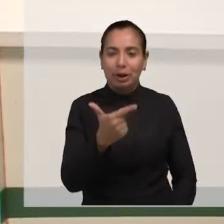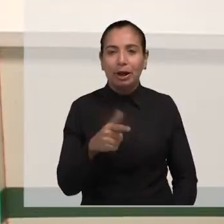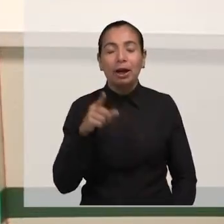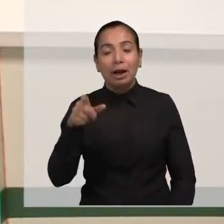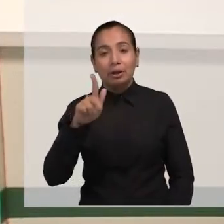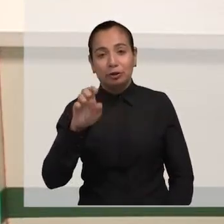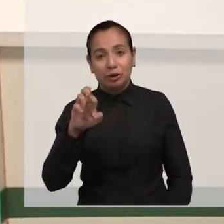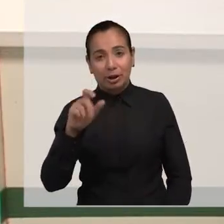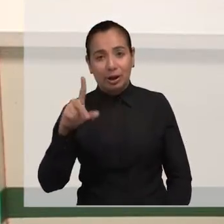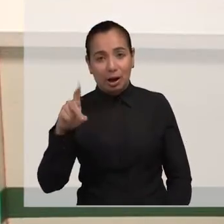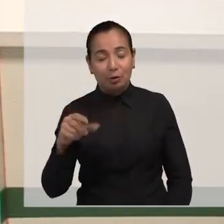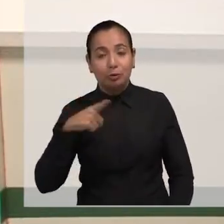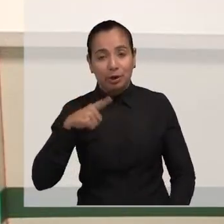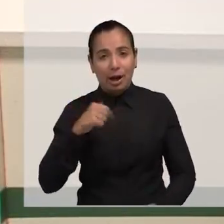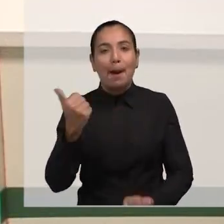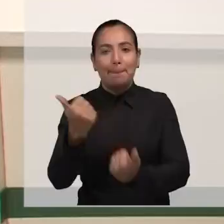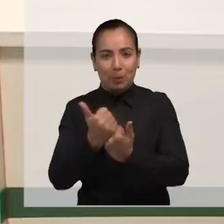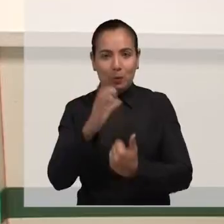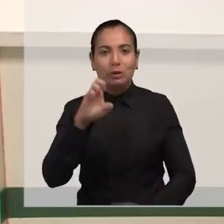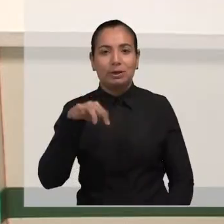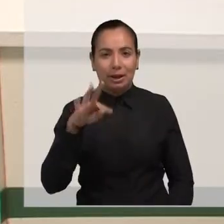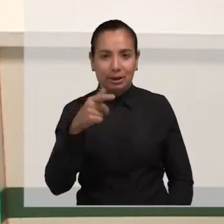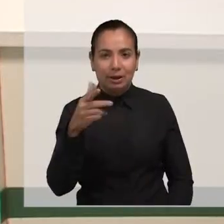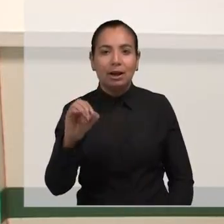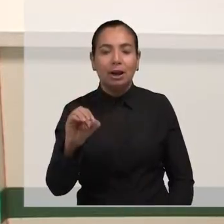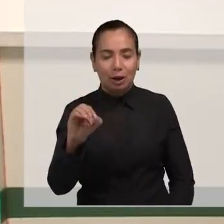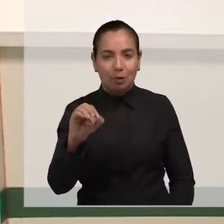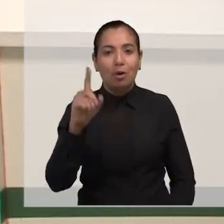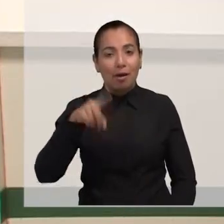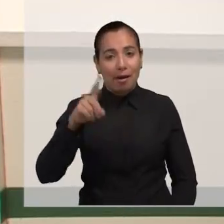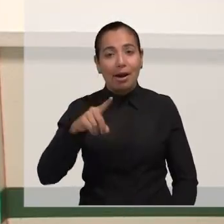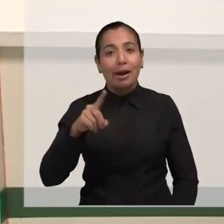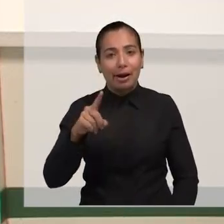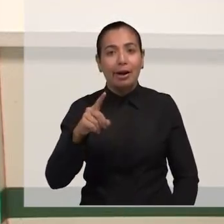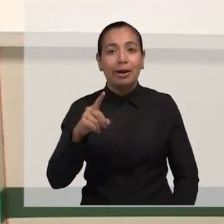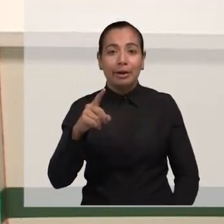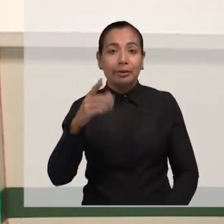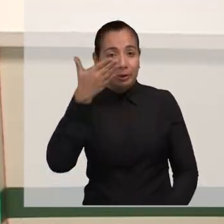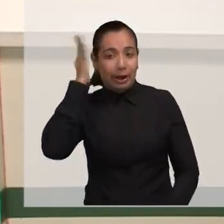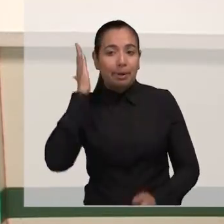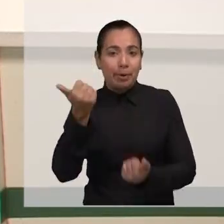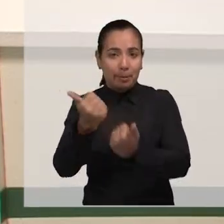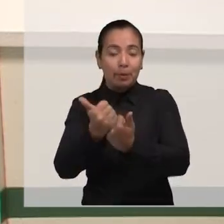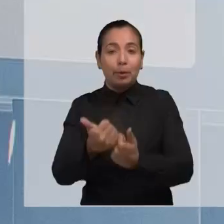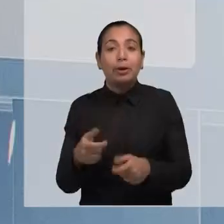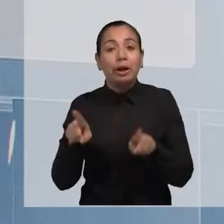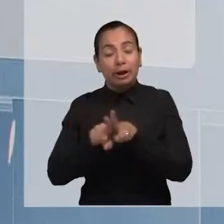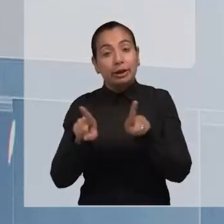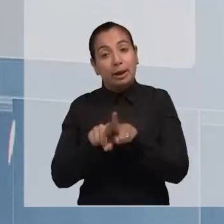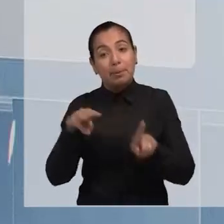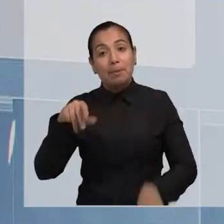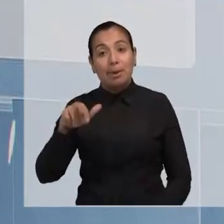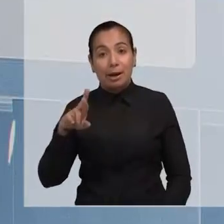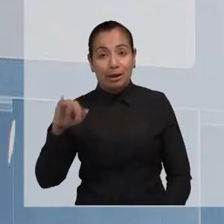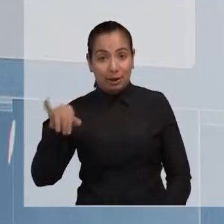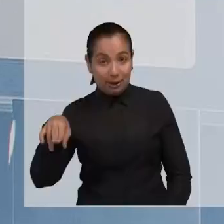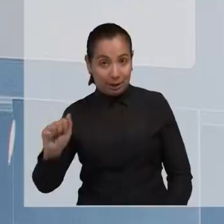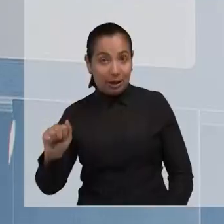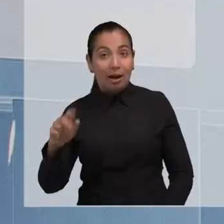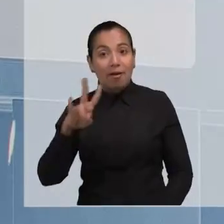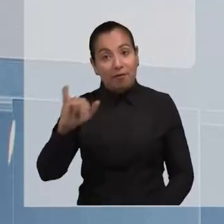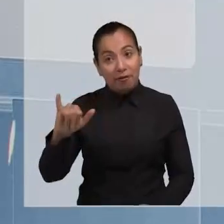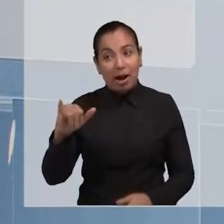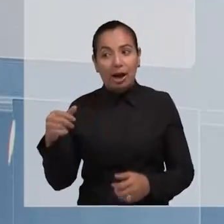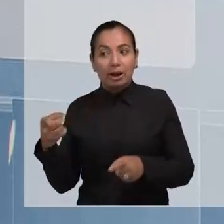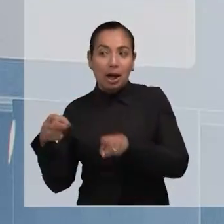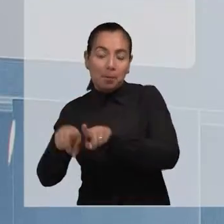Alckmin, que tem o apoio do Centrão, e na realidade é o candidato do Planalto. Né? O candidato do Planalto. Nós vamos falar aqui da Marina, até da possibilidade da Marina fechar ou não com o Ciro. E